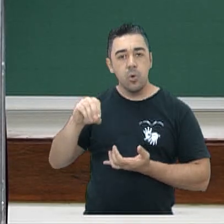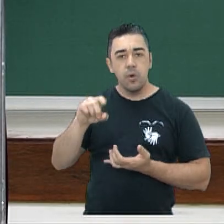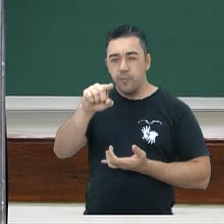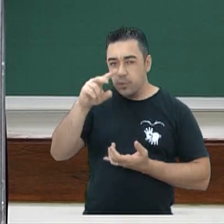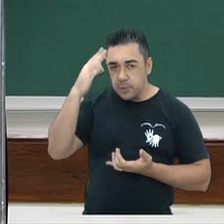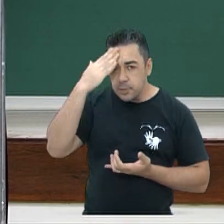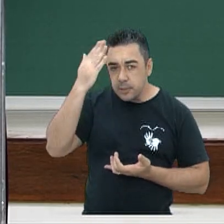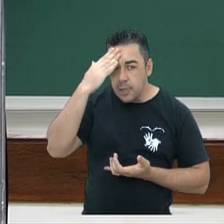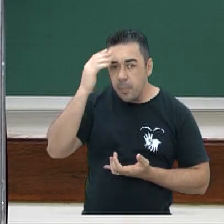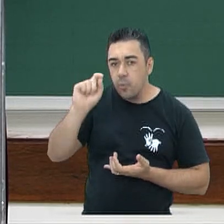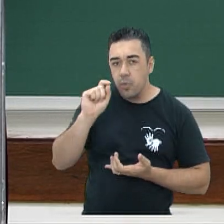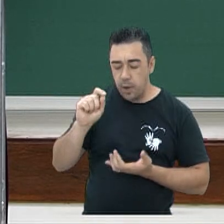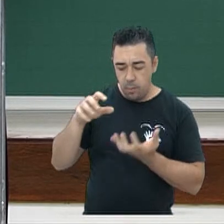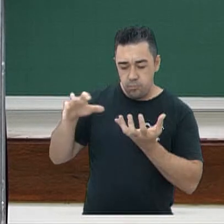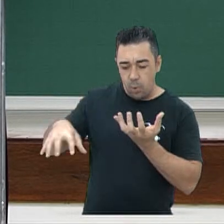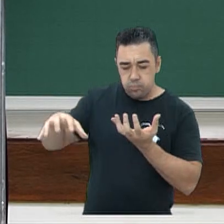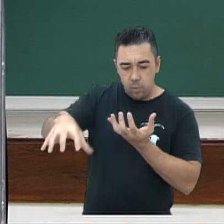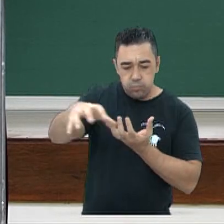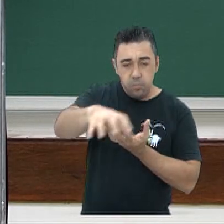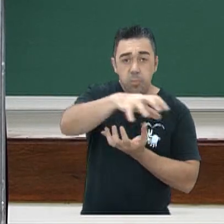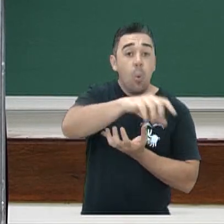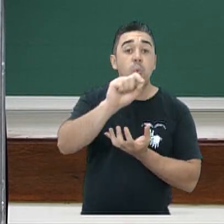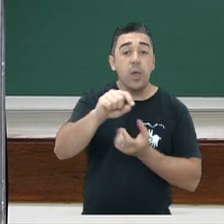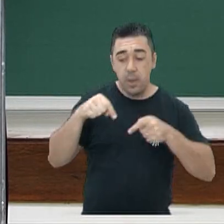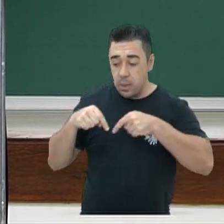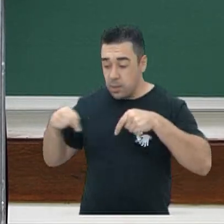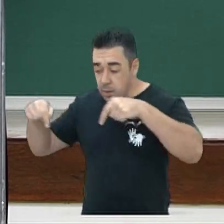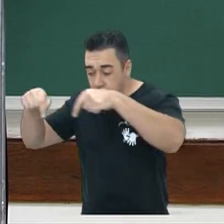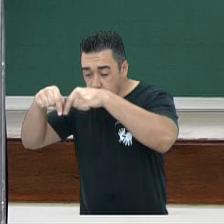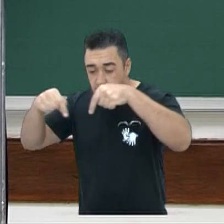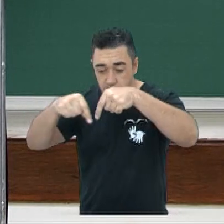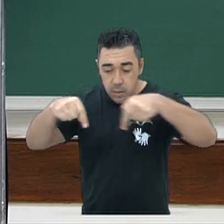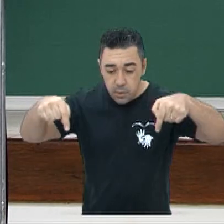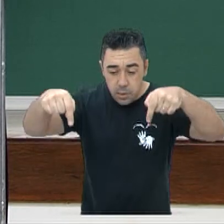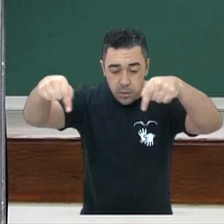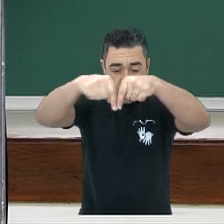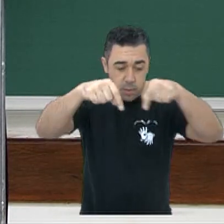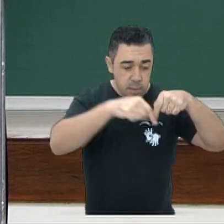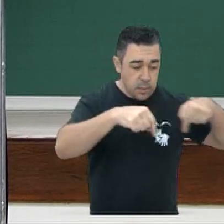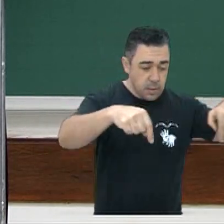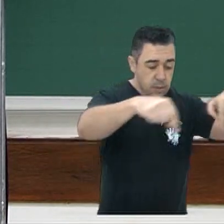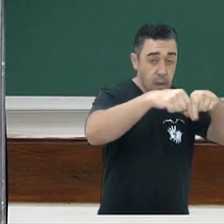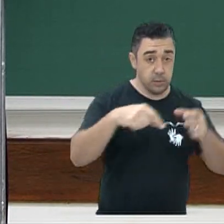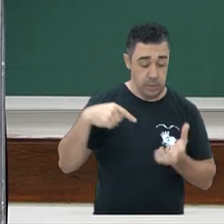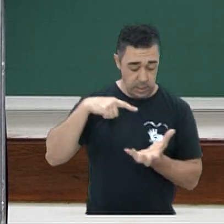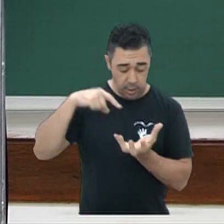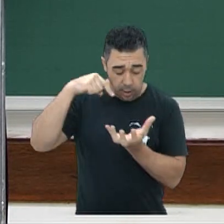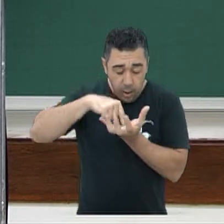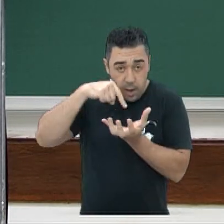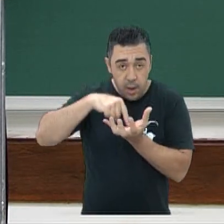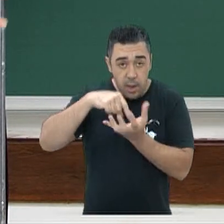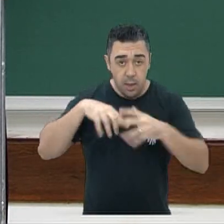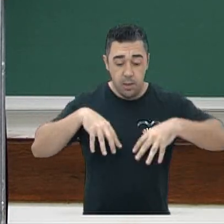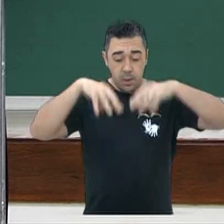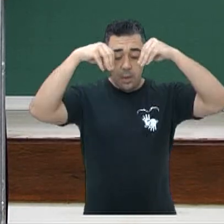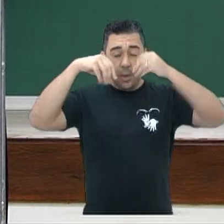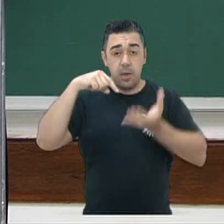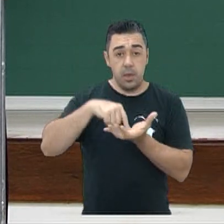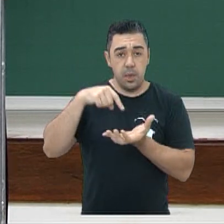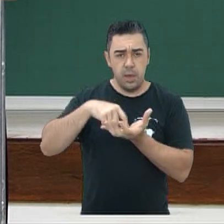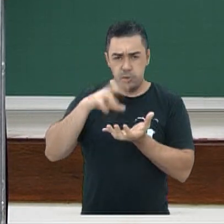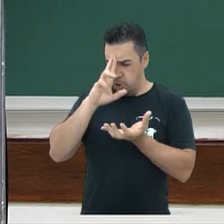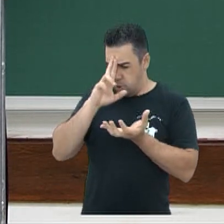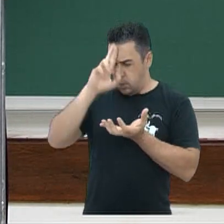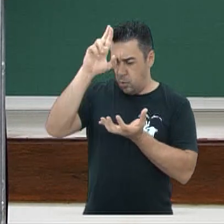estudante, a palavra feudo? Terra. Né? Feudo é onde se tem um senhor feudal, o dono daquele grande